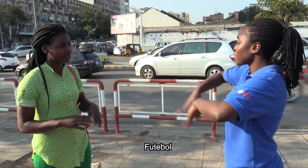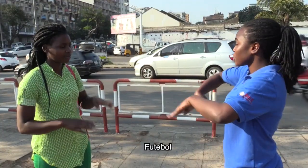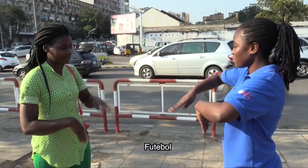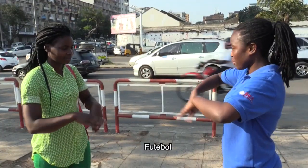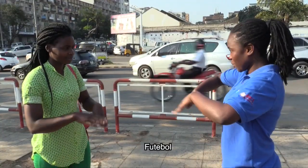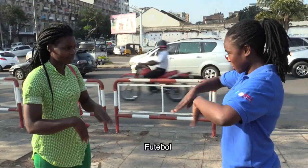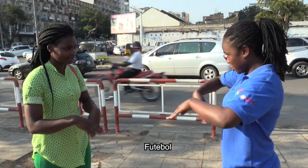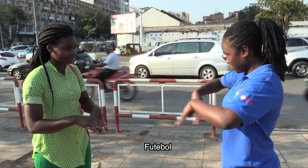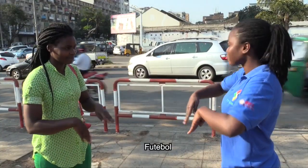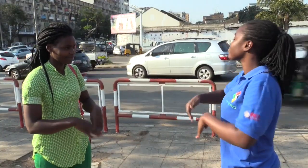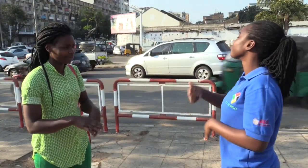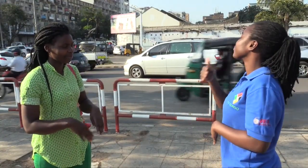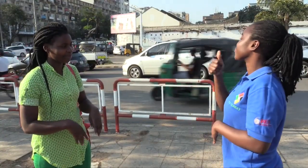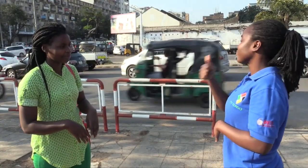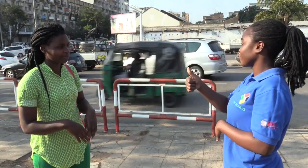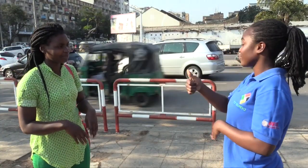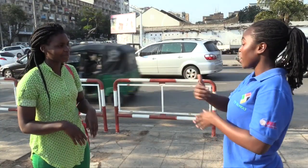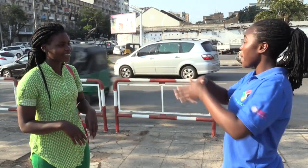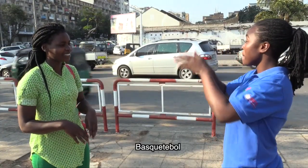FUTEBOL